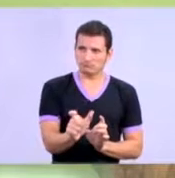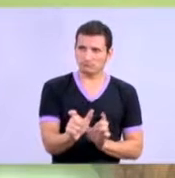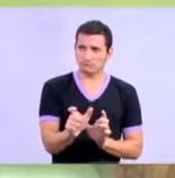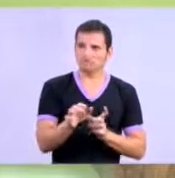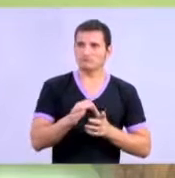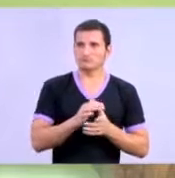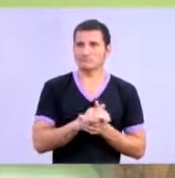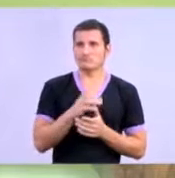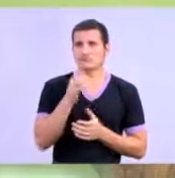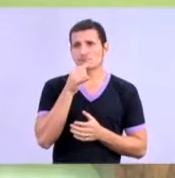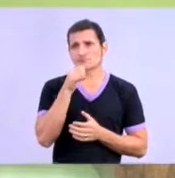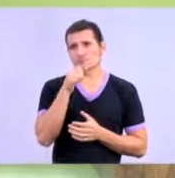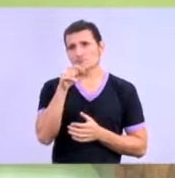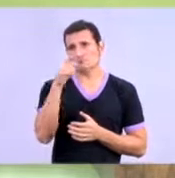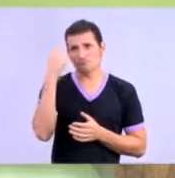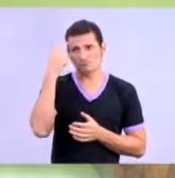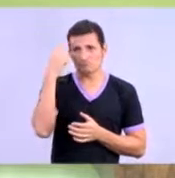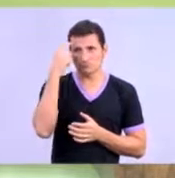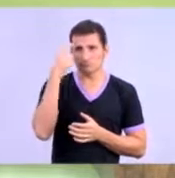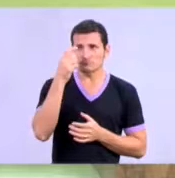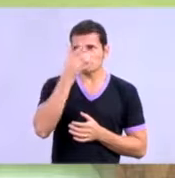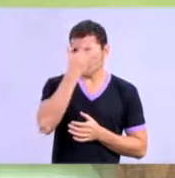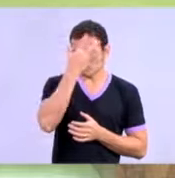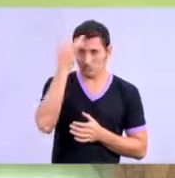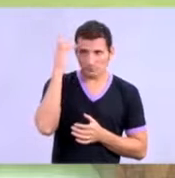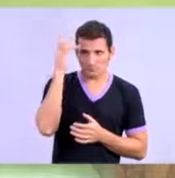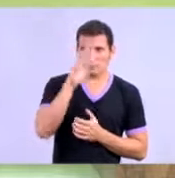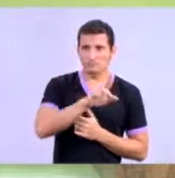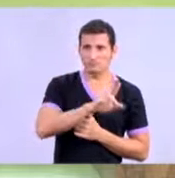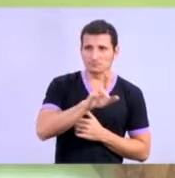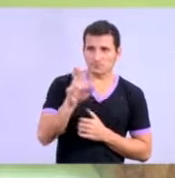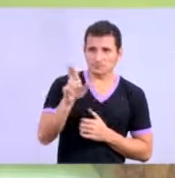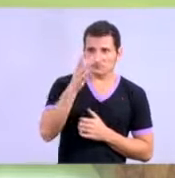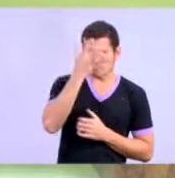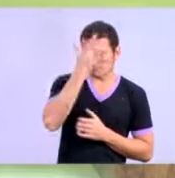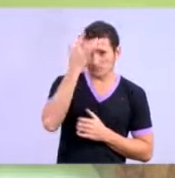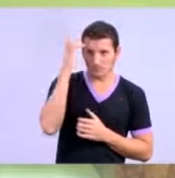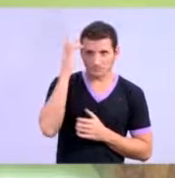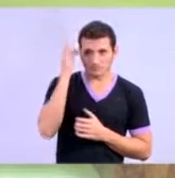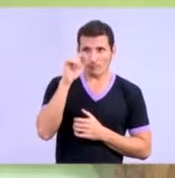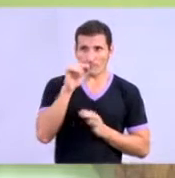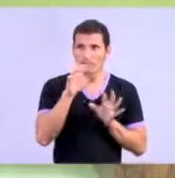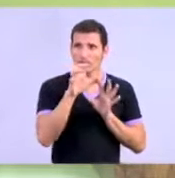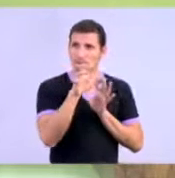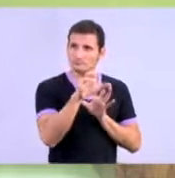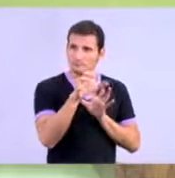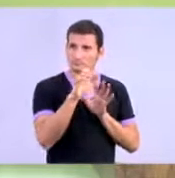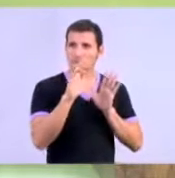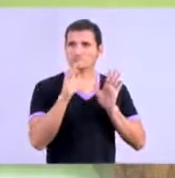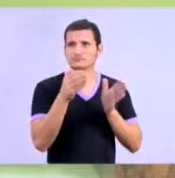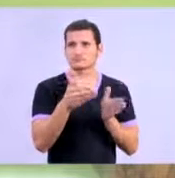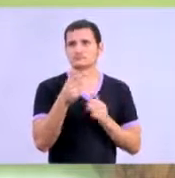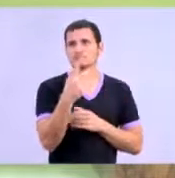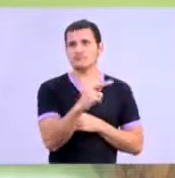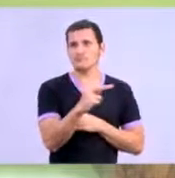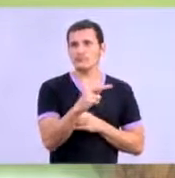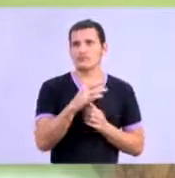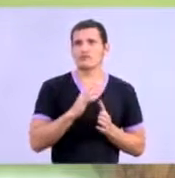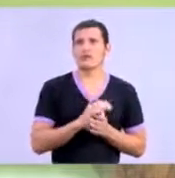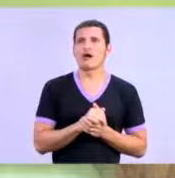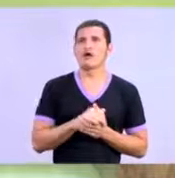se você pensar uma pessoa, o nome da pessoa é uma característica específica dela,